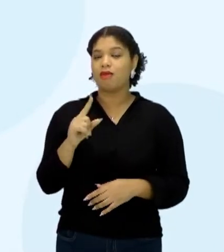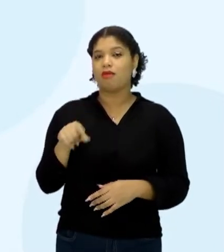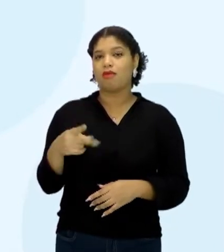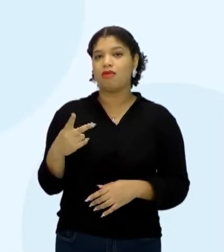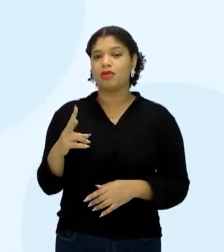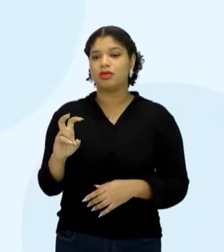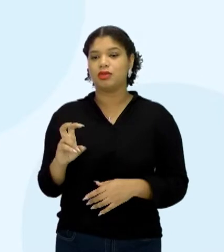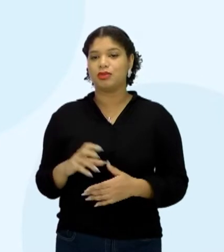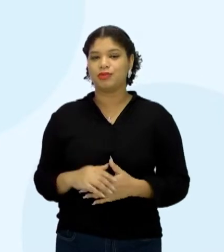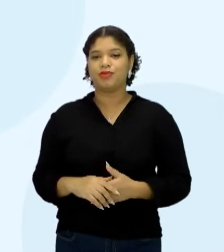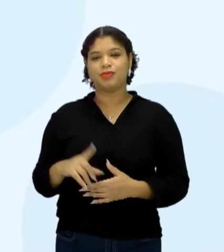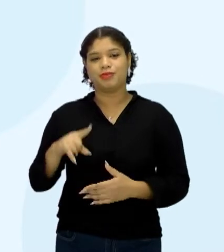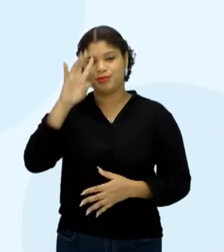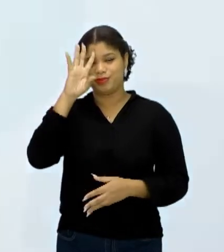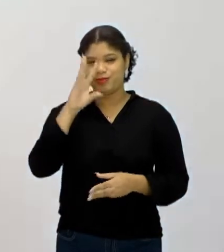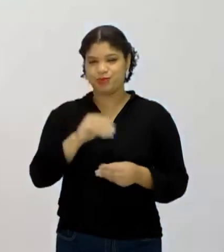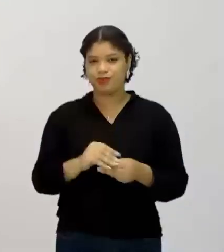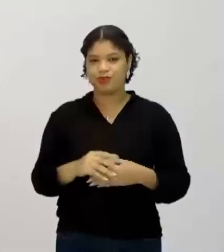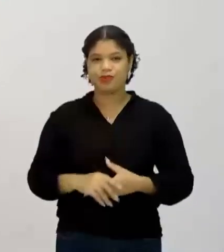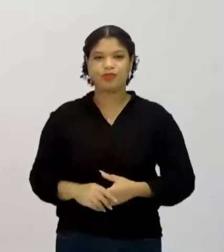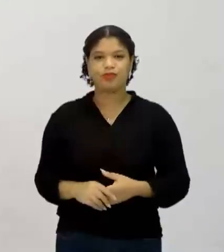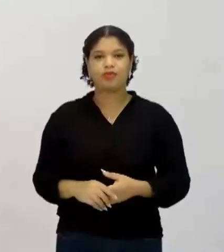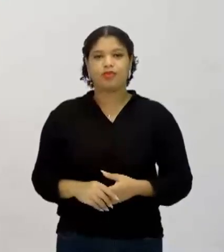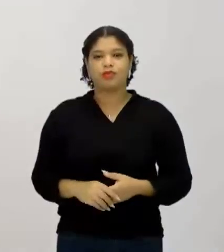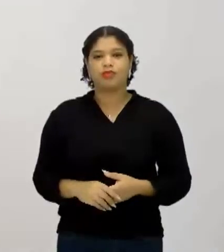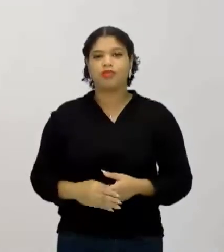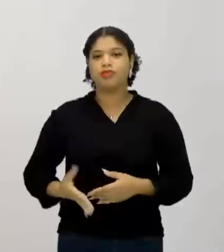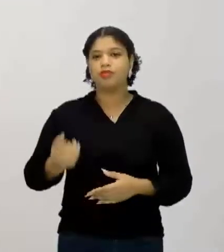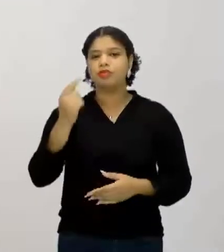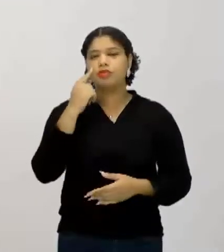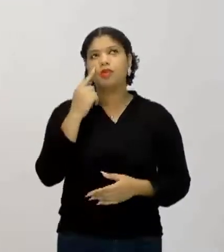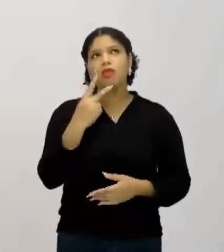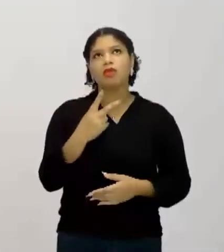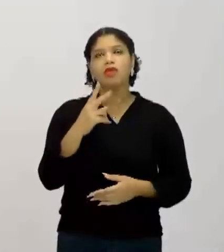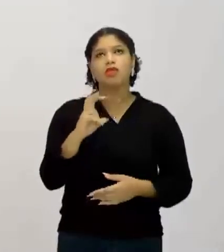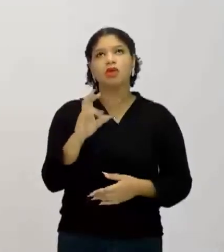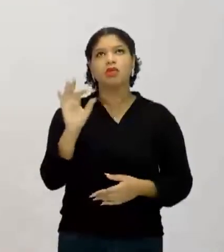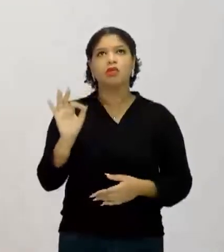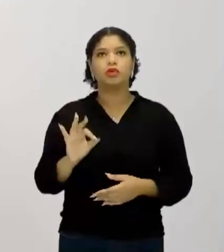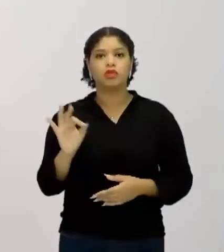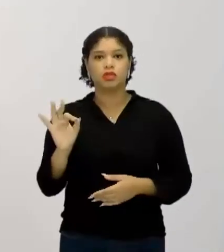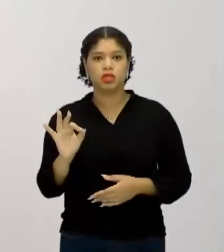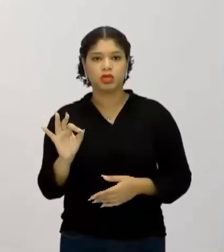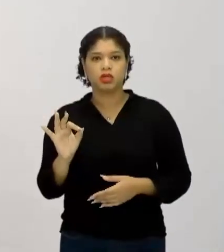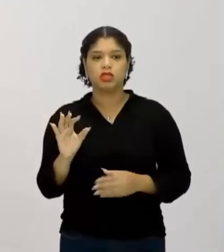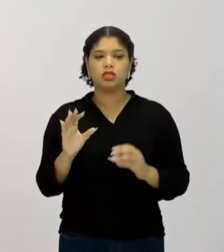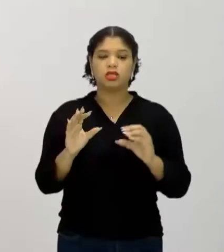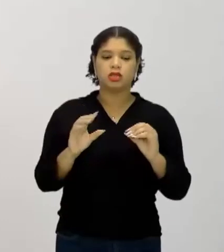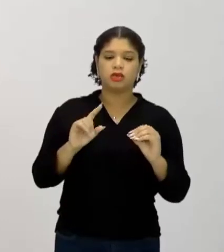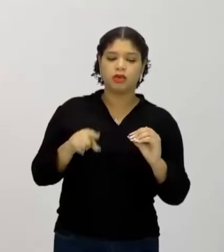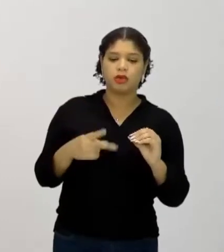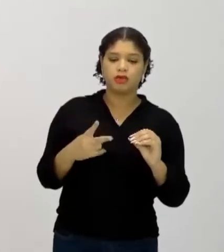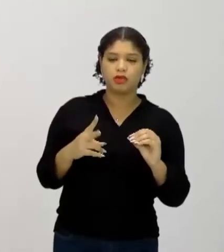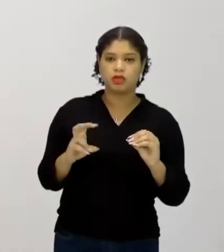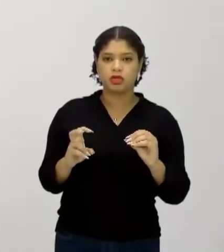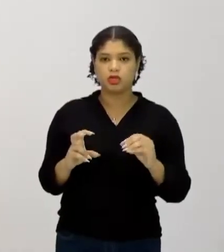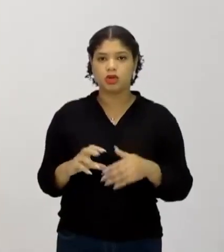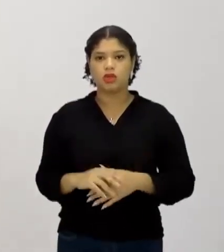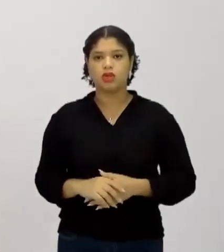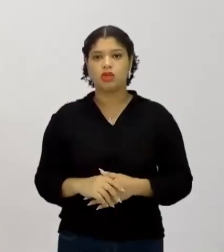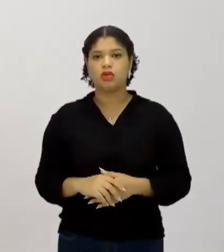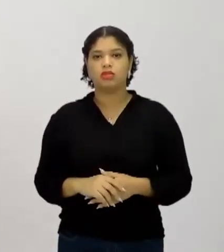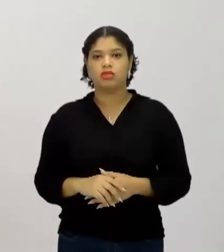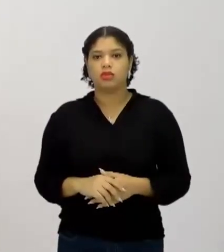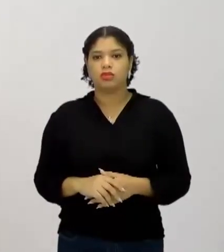Então, só resumindo, ó, vem comigo. Se eu falar para você, então, em 25% de aumento, 0,25, 1 mais 0,25,